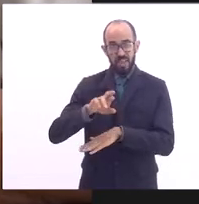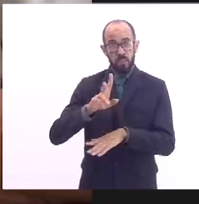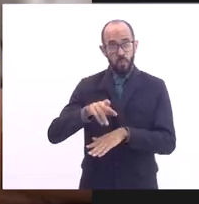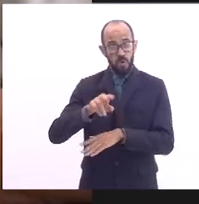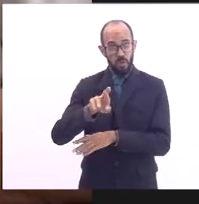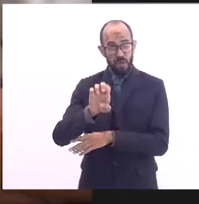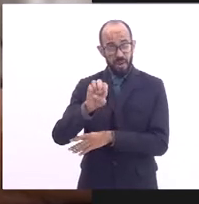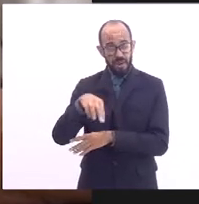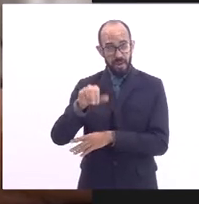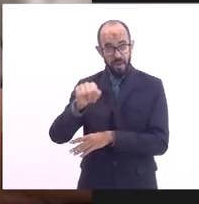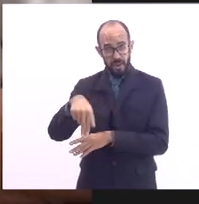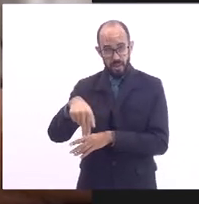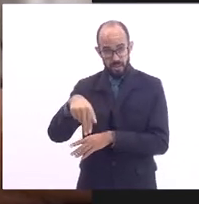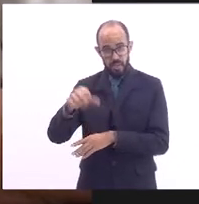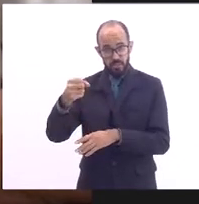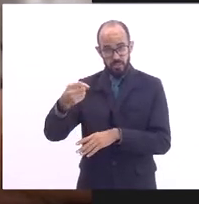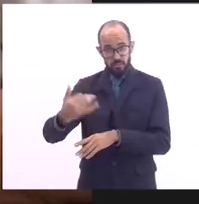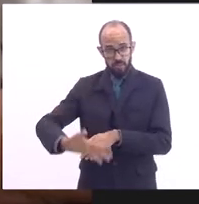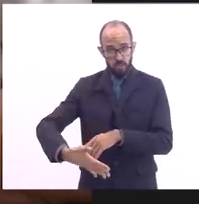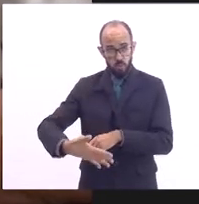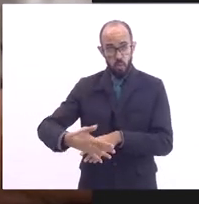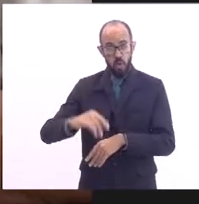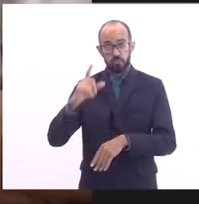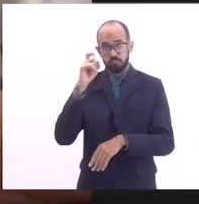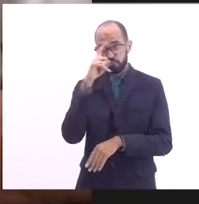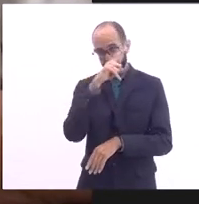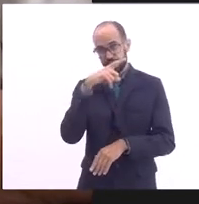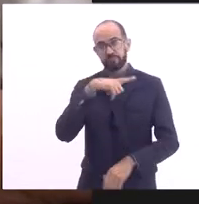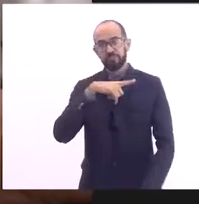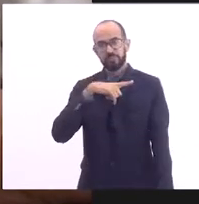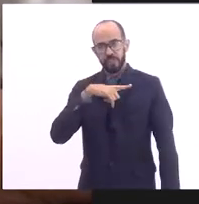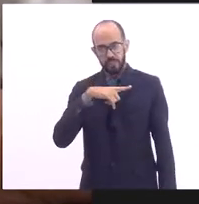de falar, ela tem dificuldade.